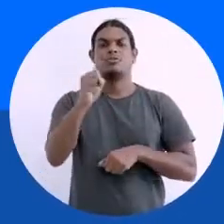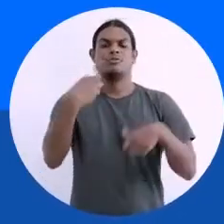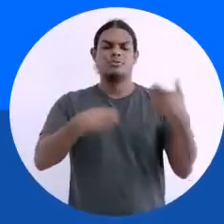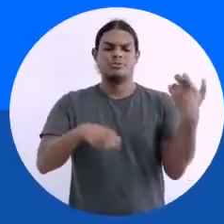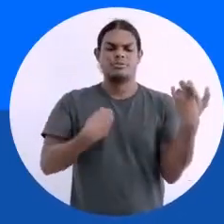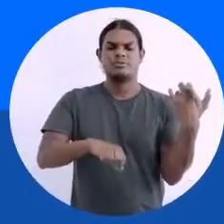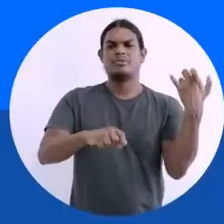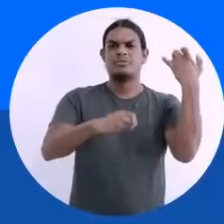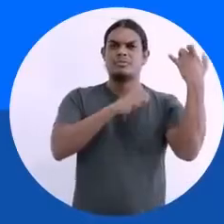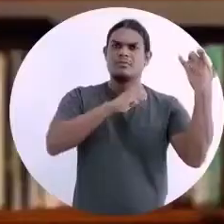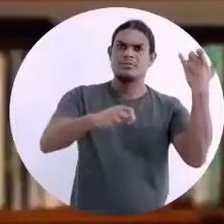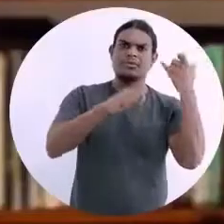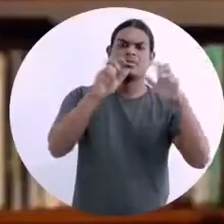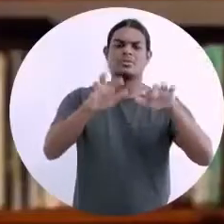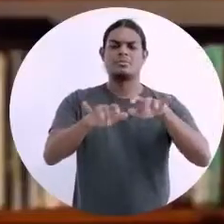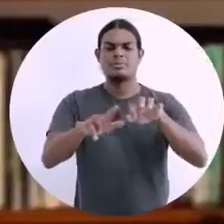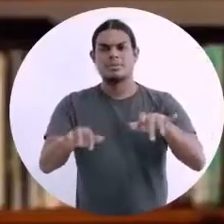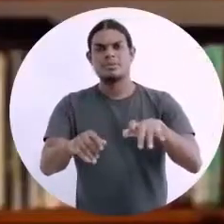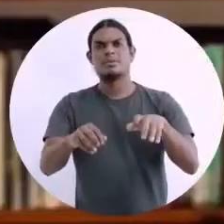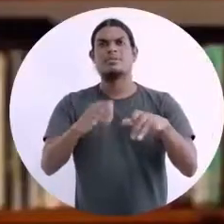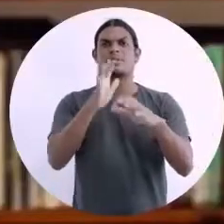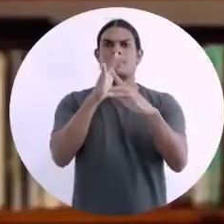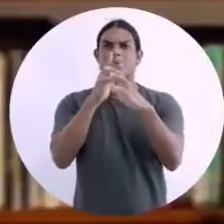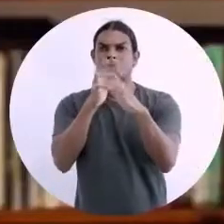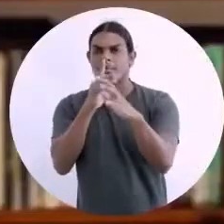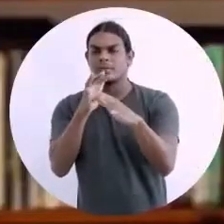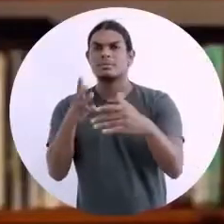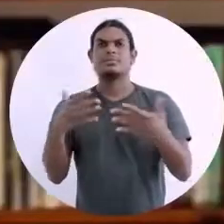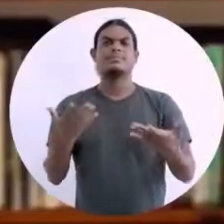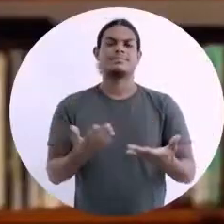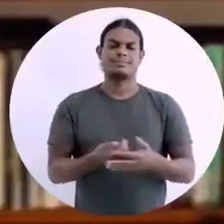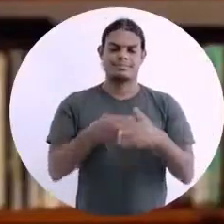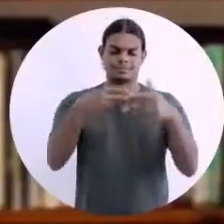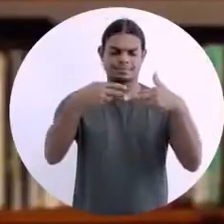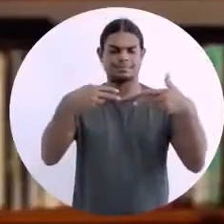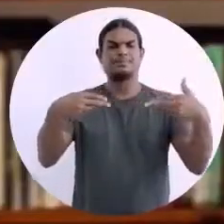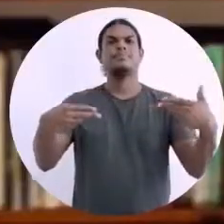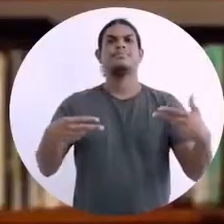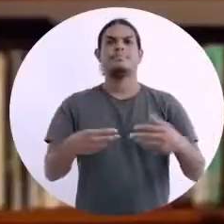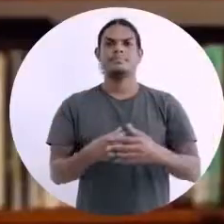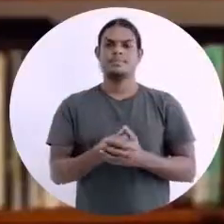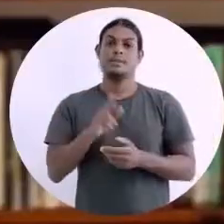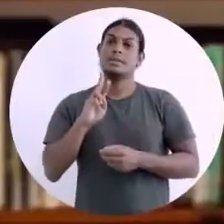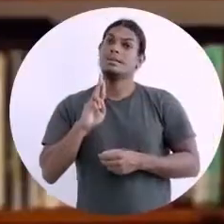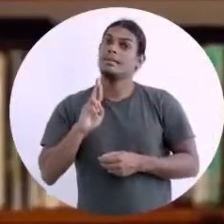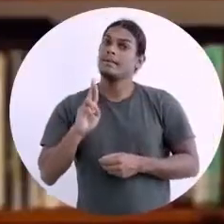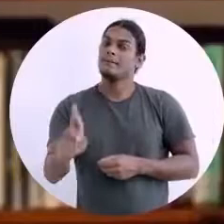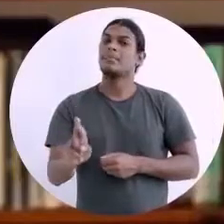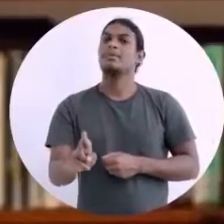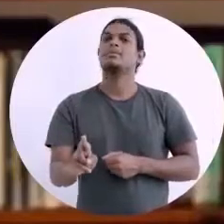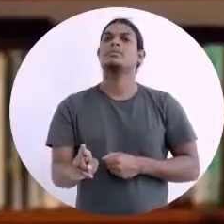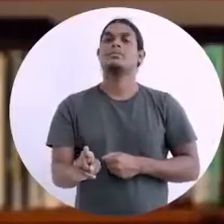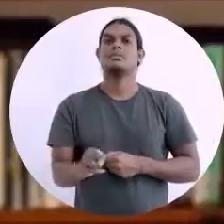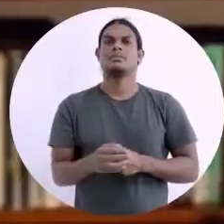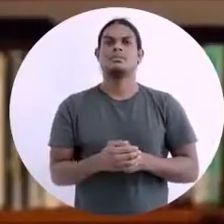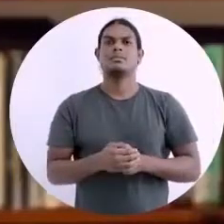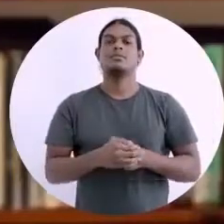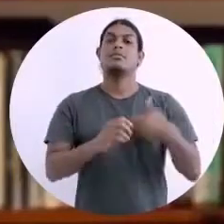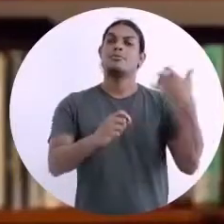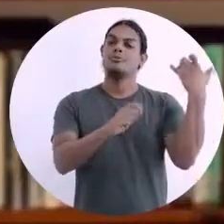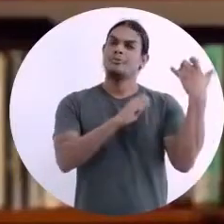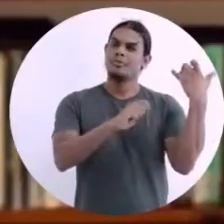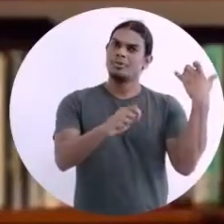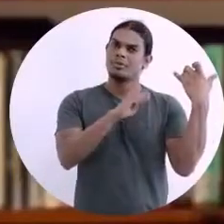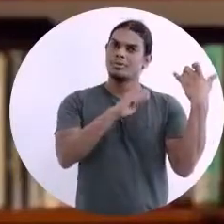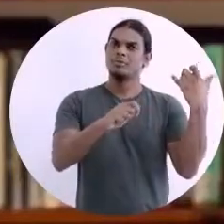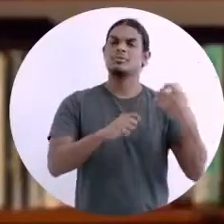é violino. Então, o número 787.2 da CDD representa o violino, a classe,